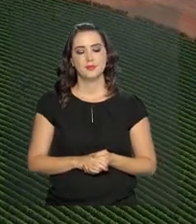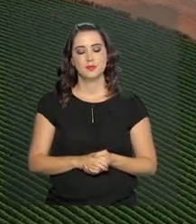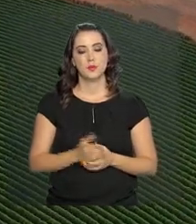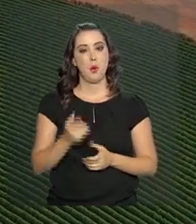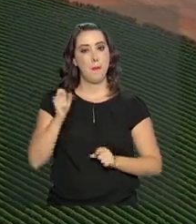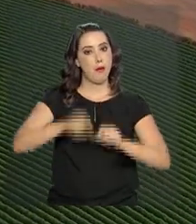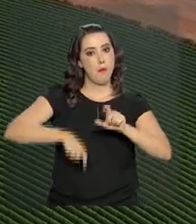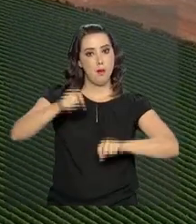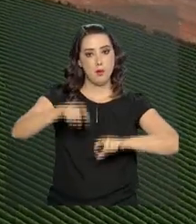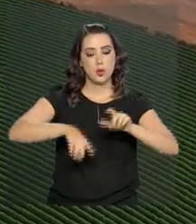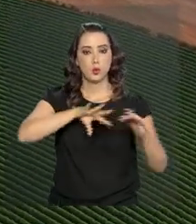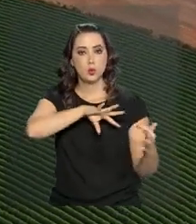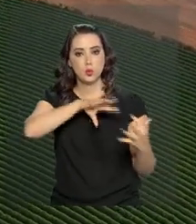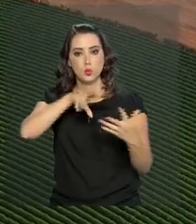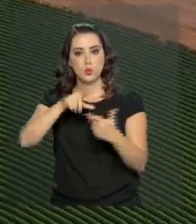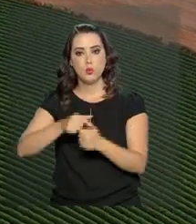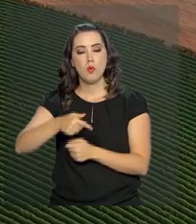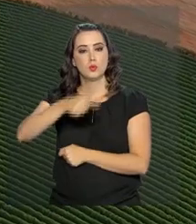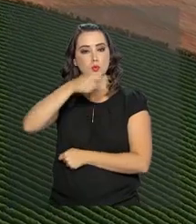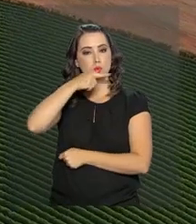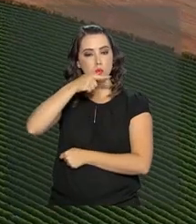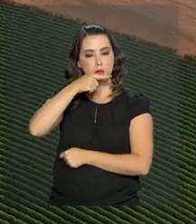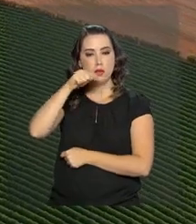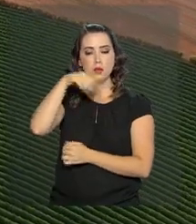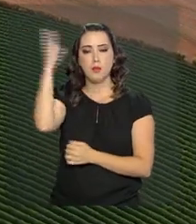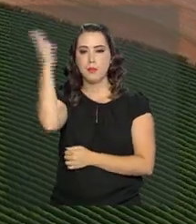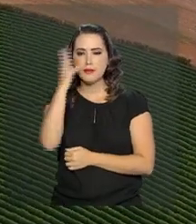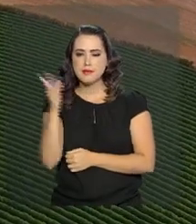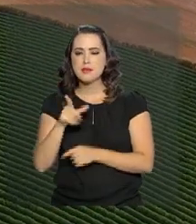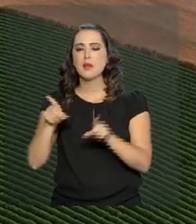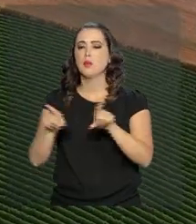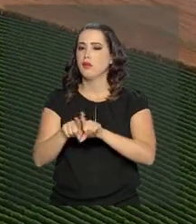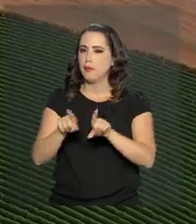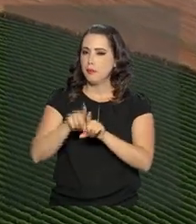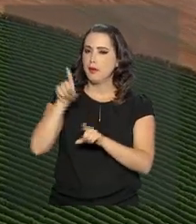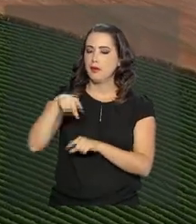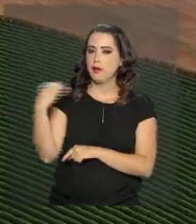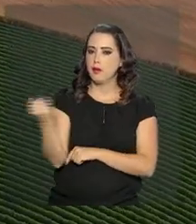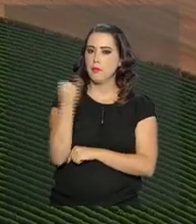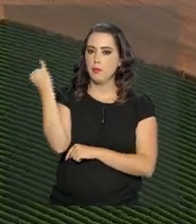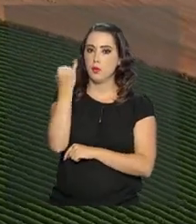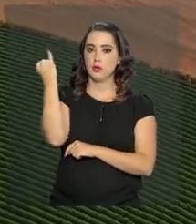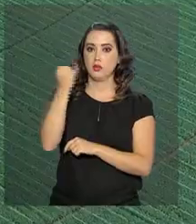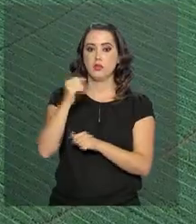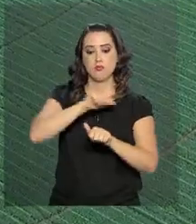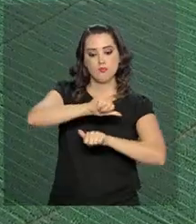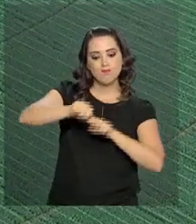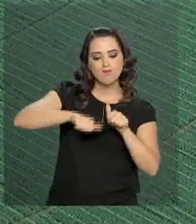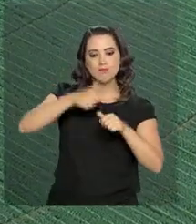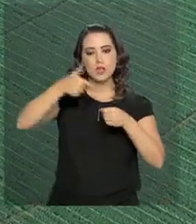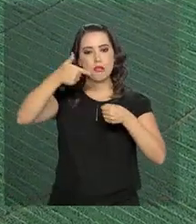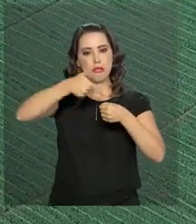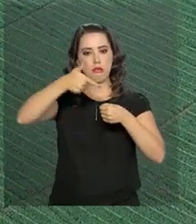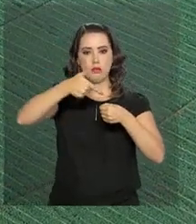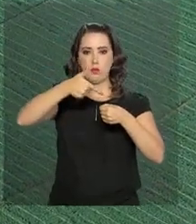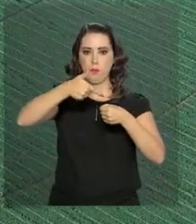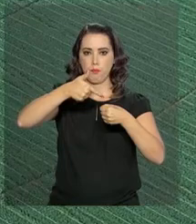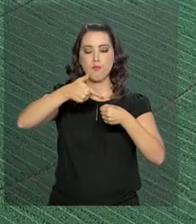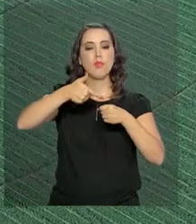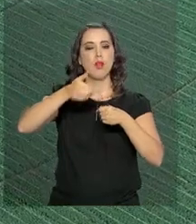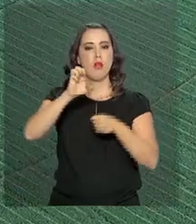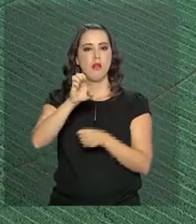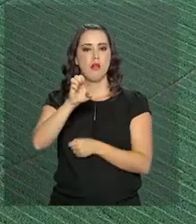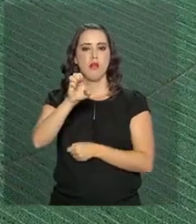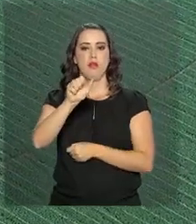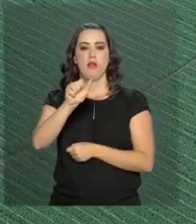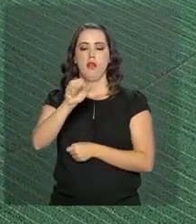Maior produtor mundial de cana-de-açúcar, o Brasil também é destaque na manufatura de etanol. De acordo com a Conab, a